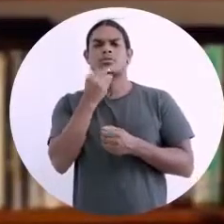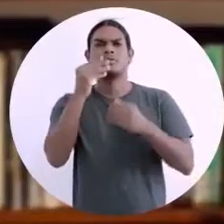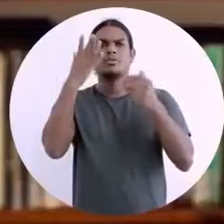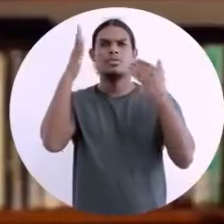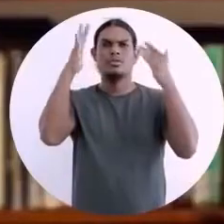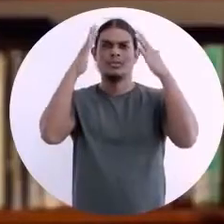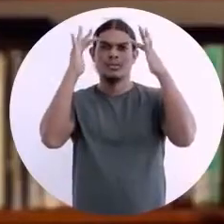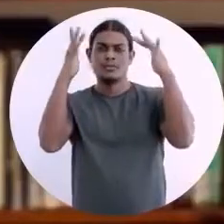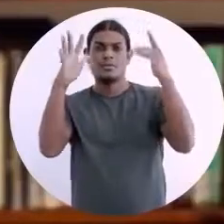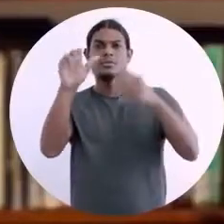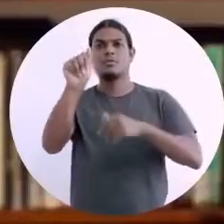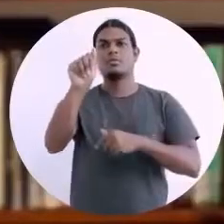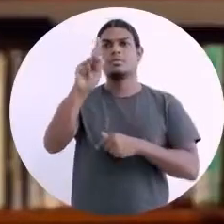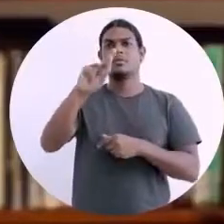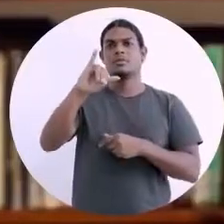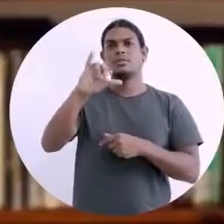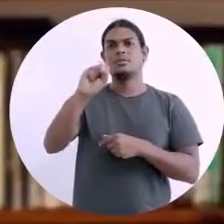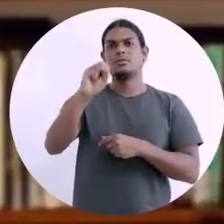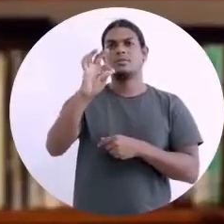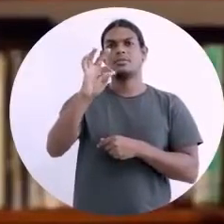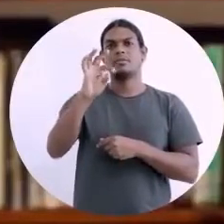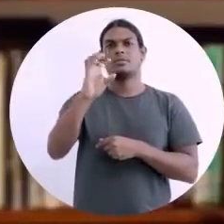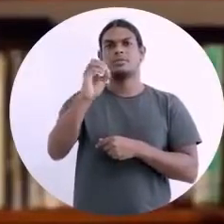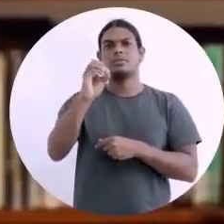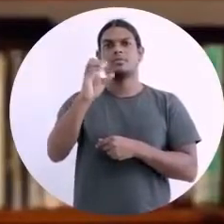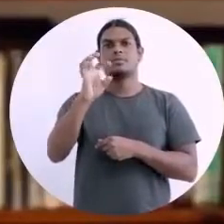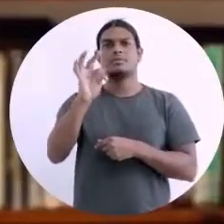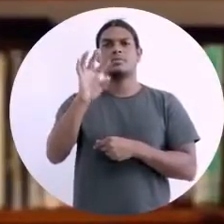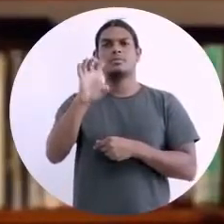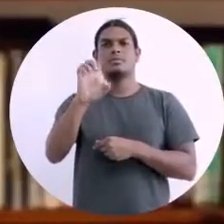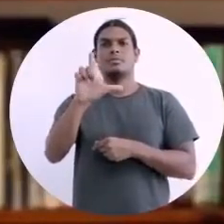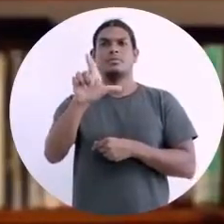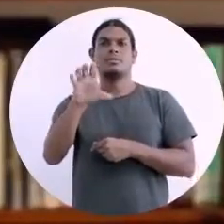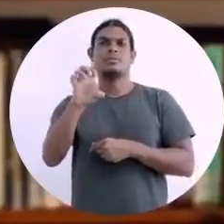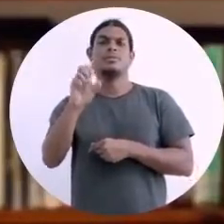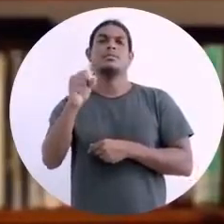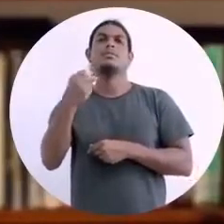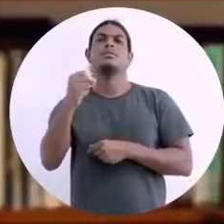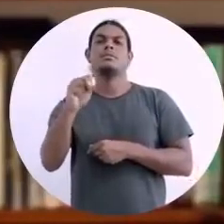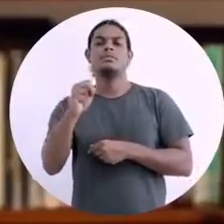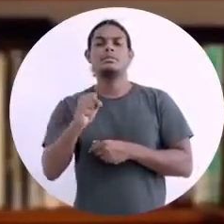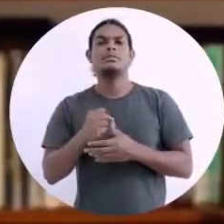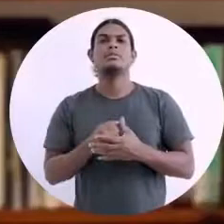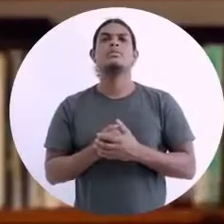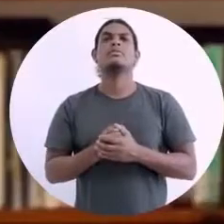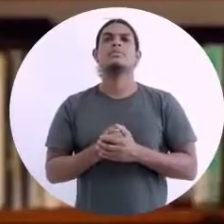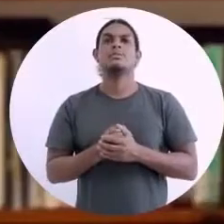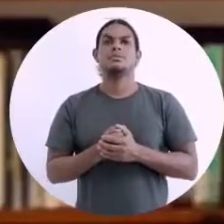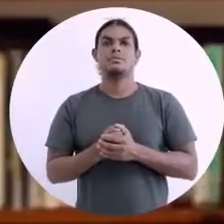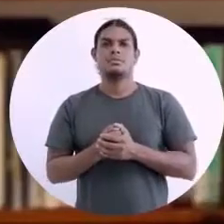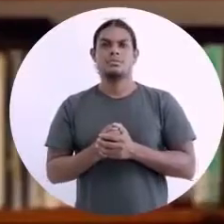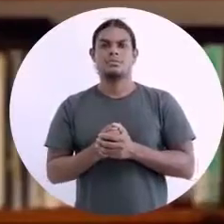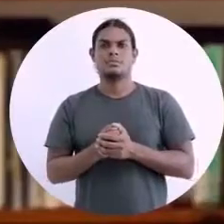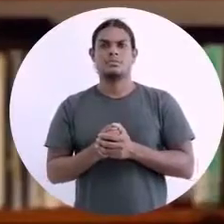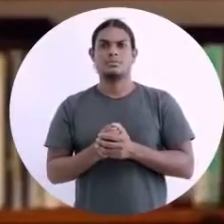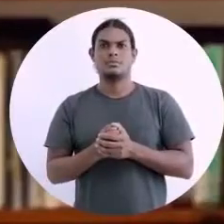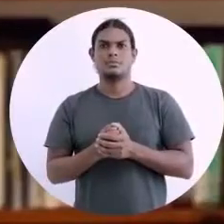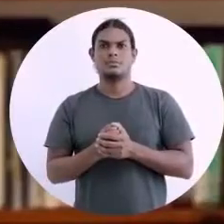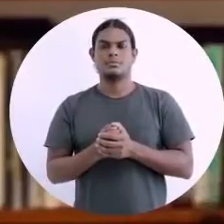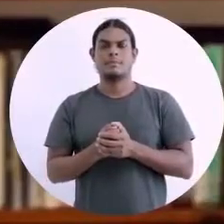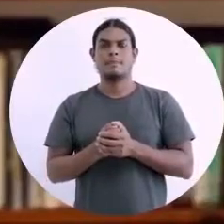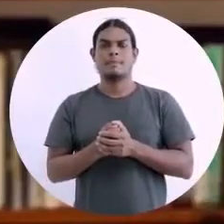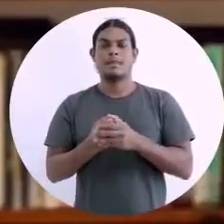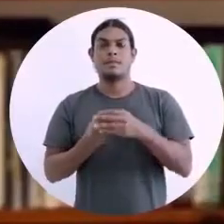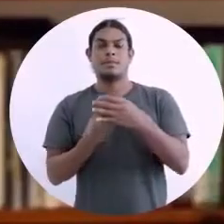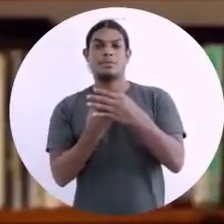próprio Immanuel Kant, de pessoas que pensavam a classificação do conhecimento. Ele aliou isso a um sistema